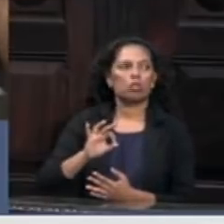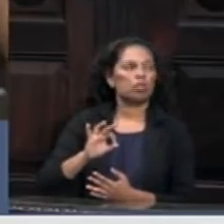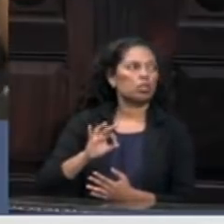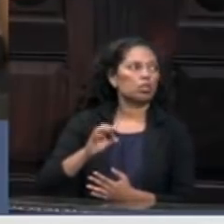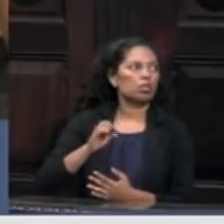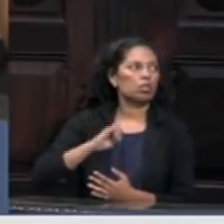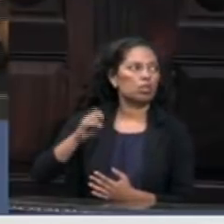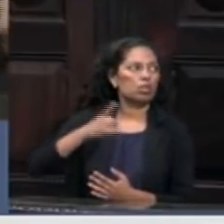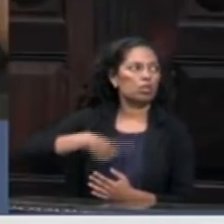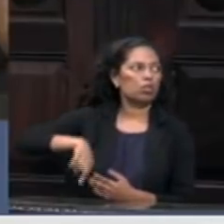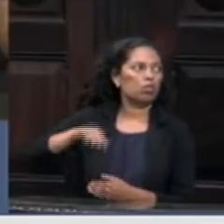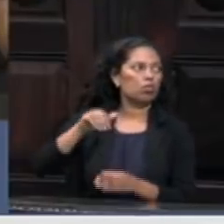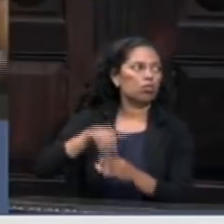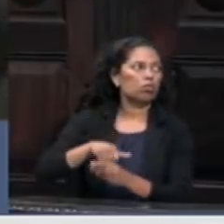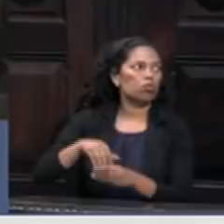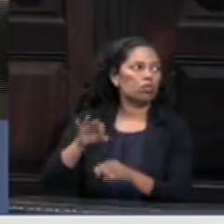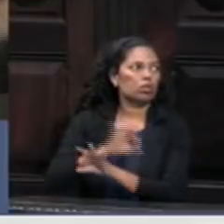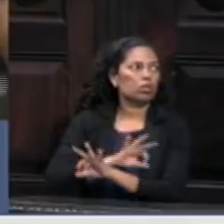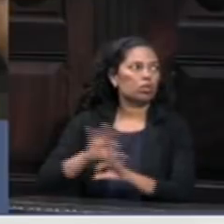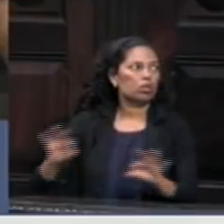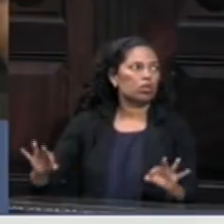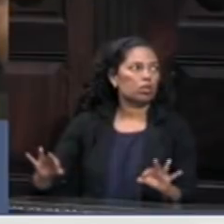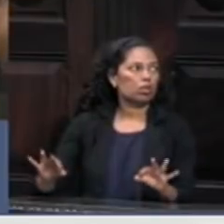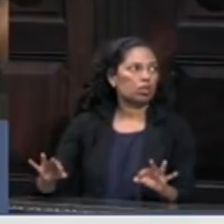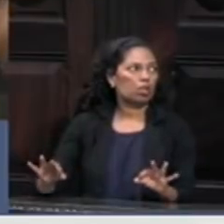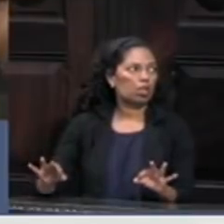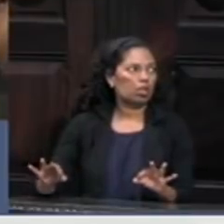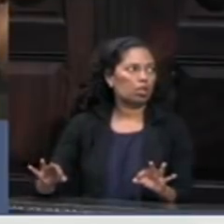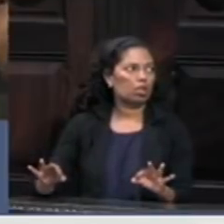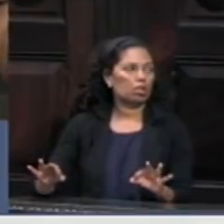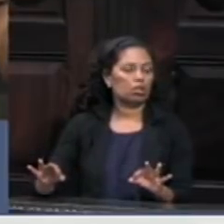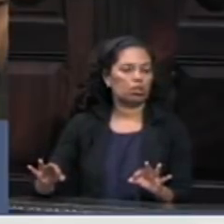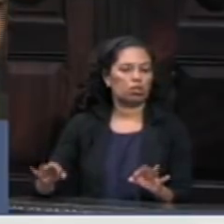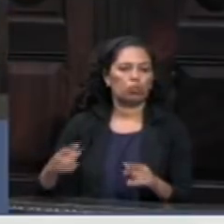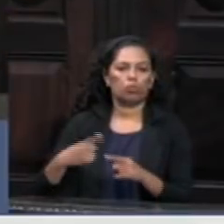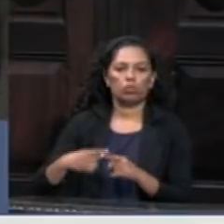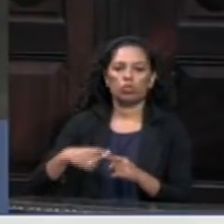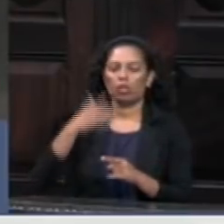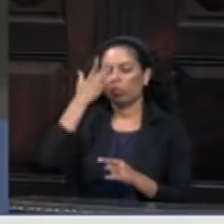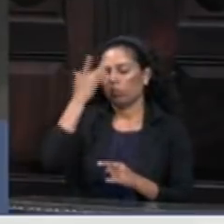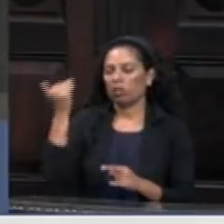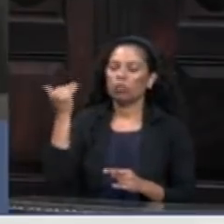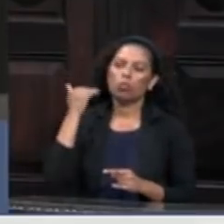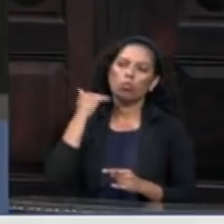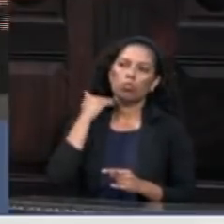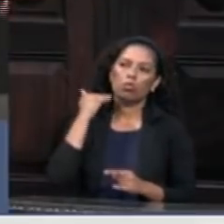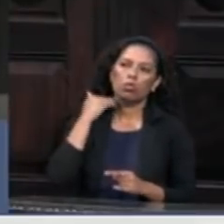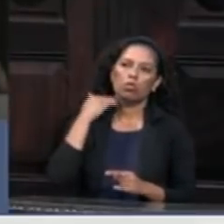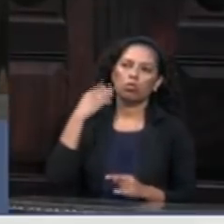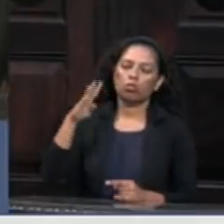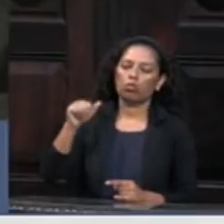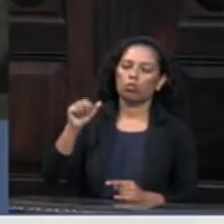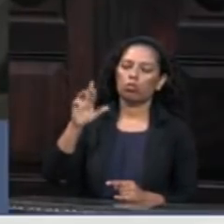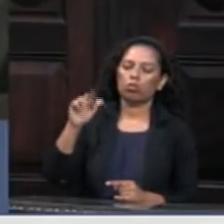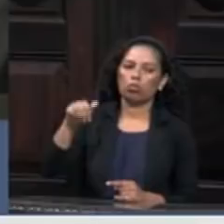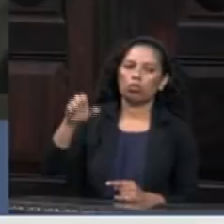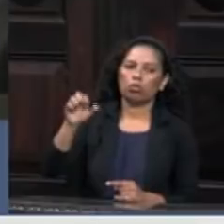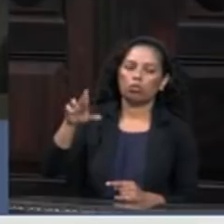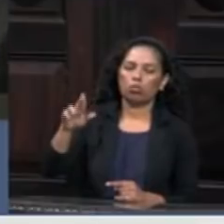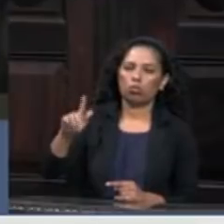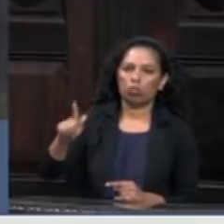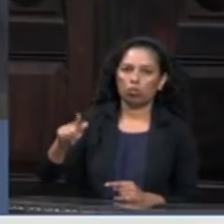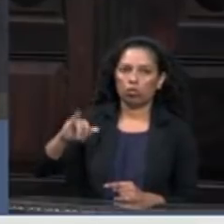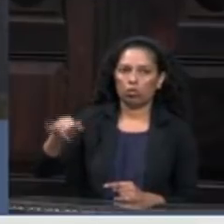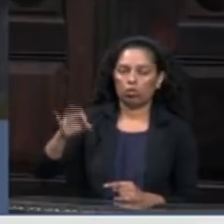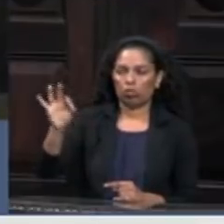não votarmos, não fazer destaques, para a gente trazer o Banerj para a pauta de amanhã, que não queriam. Não dá para tirar 19, 18, 17,